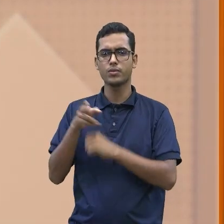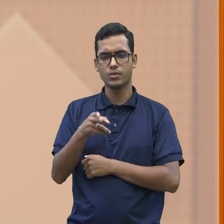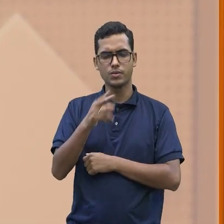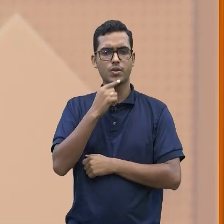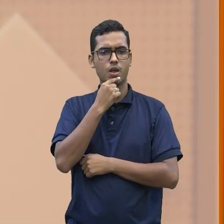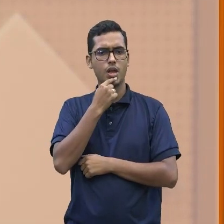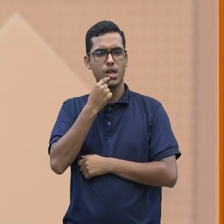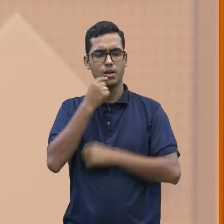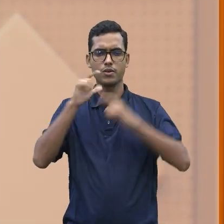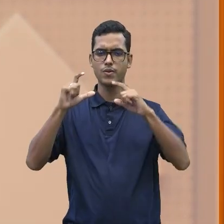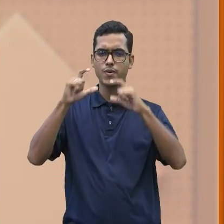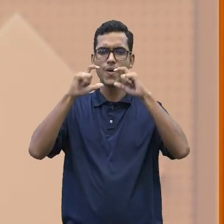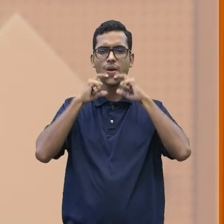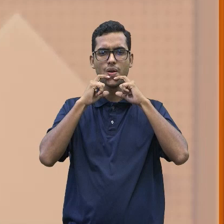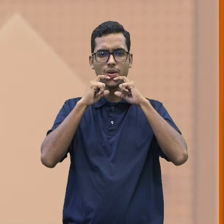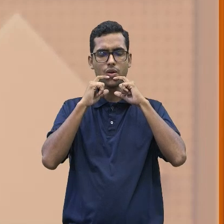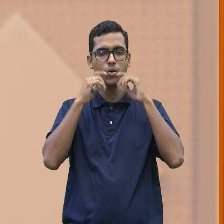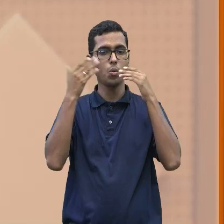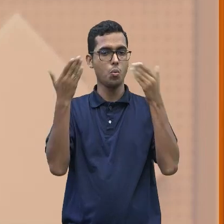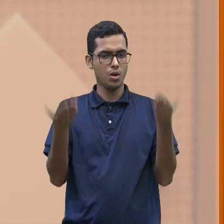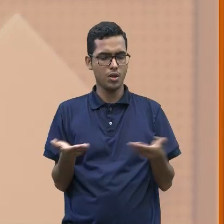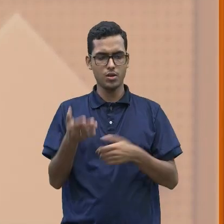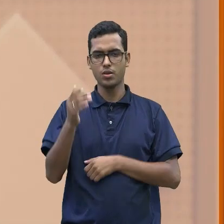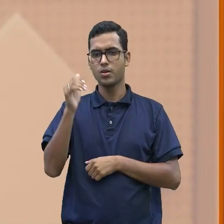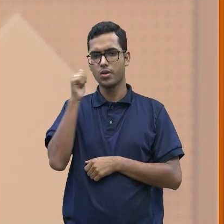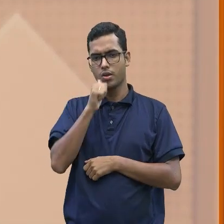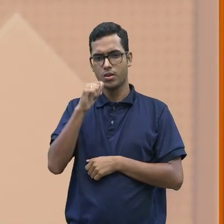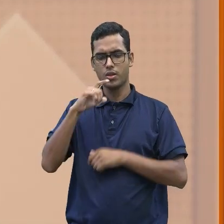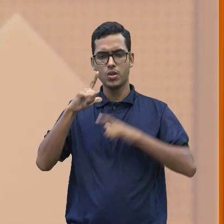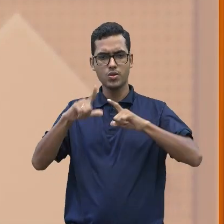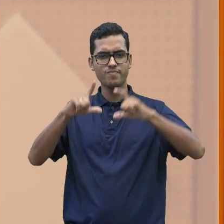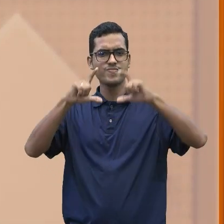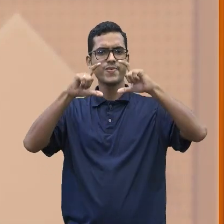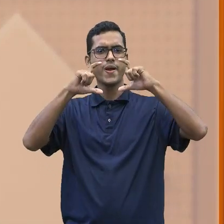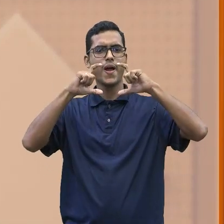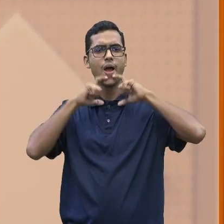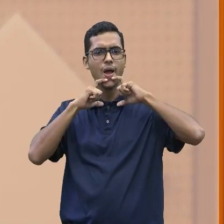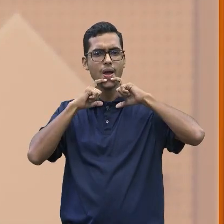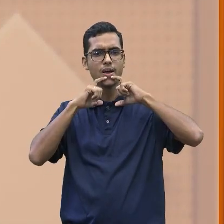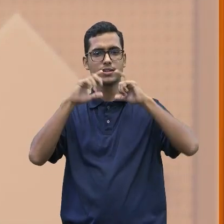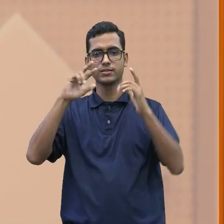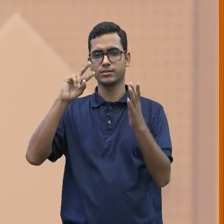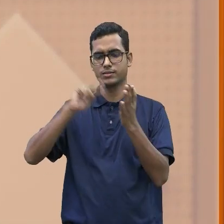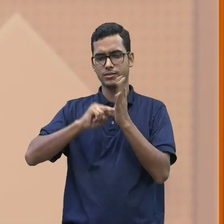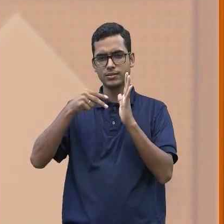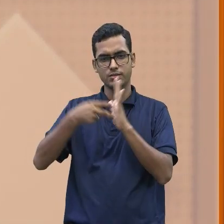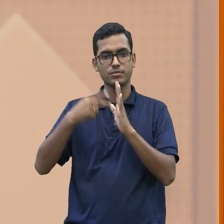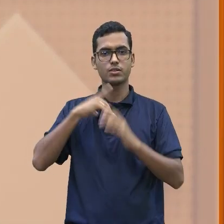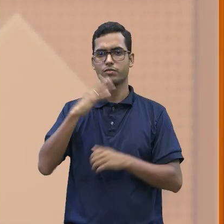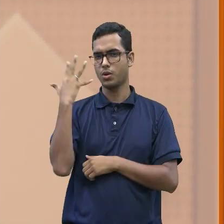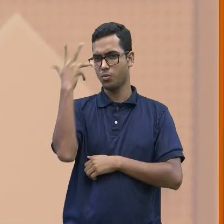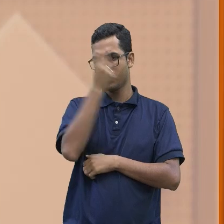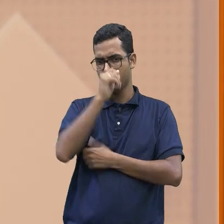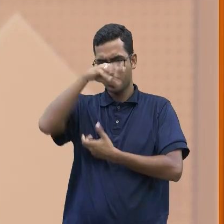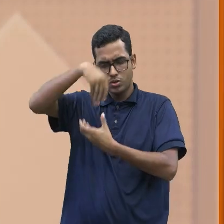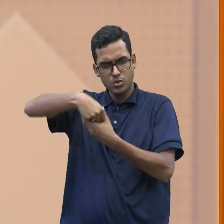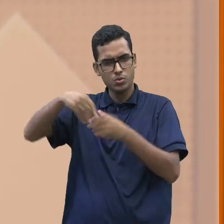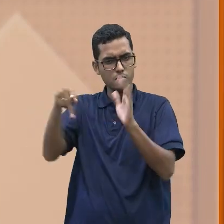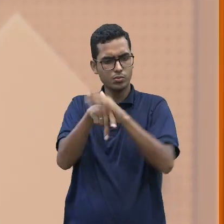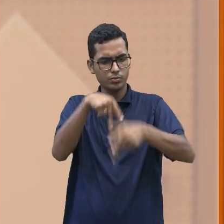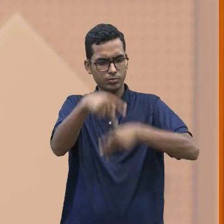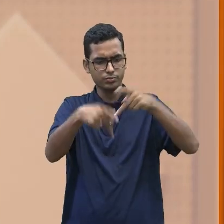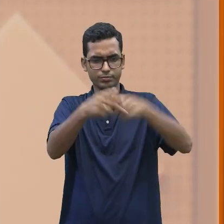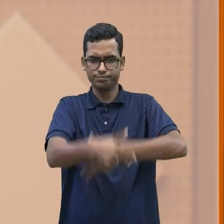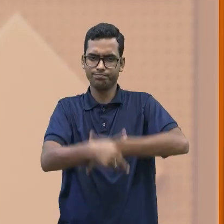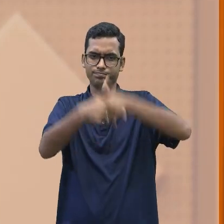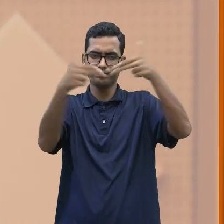inferiores. Quanto maior o disco da moça, mais bonita ela fica dentro daquela etnia, fazendo com que ela fosse